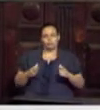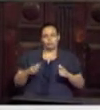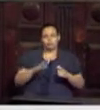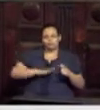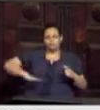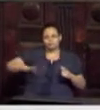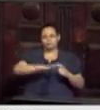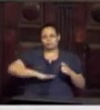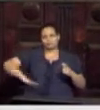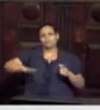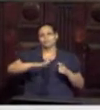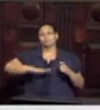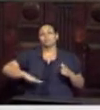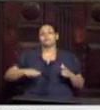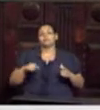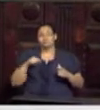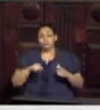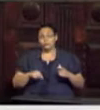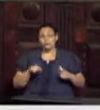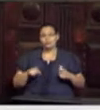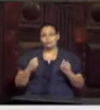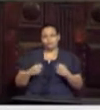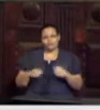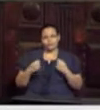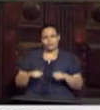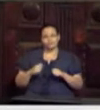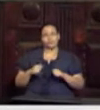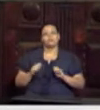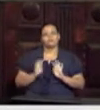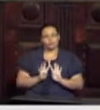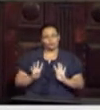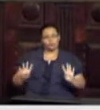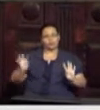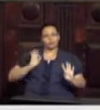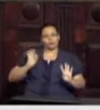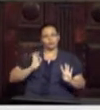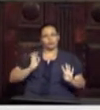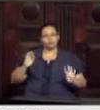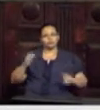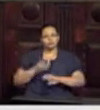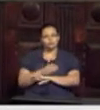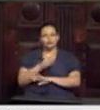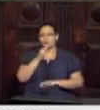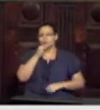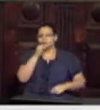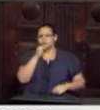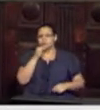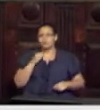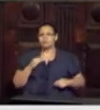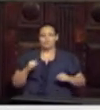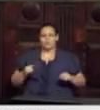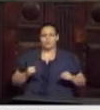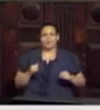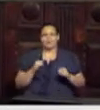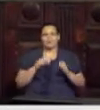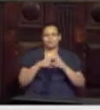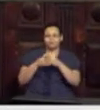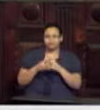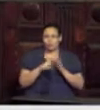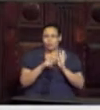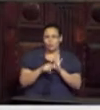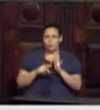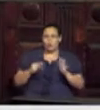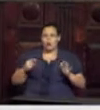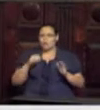área um efetivo que impeça que essa carga migre para dentro dessas comunidades. Então,